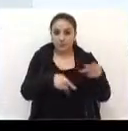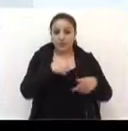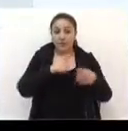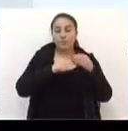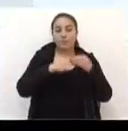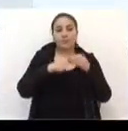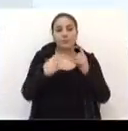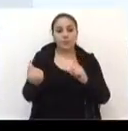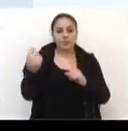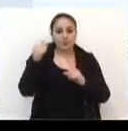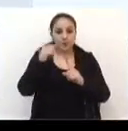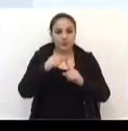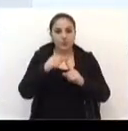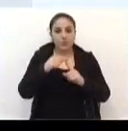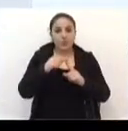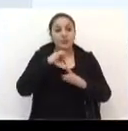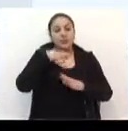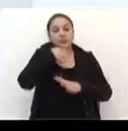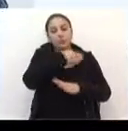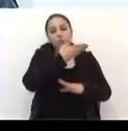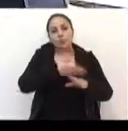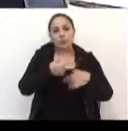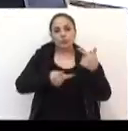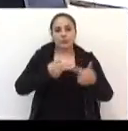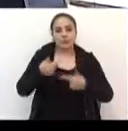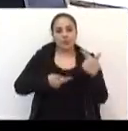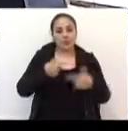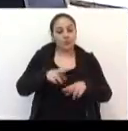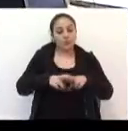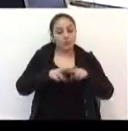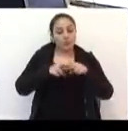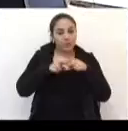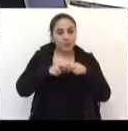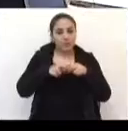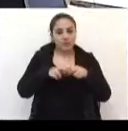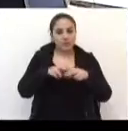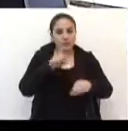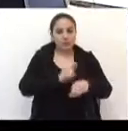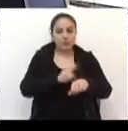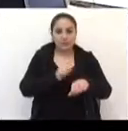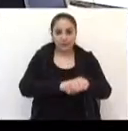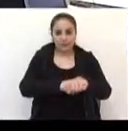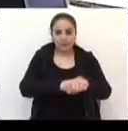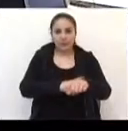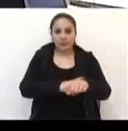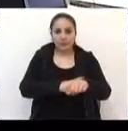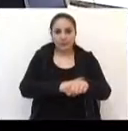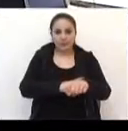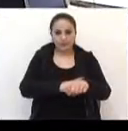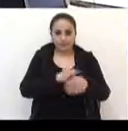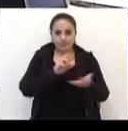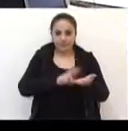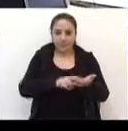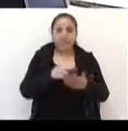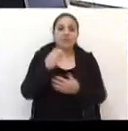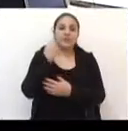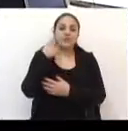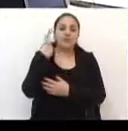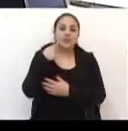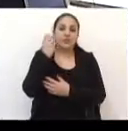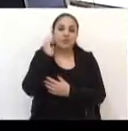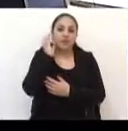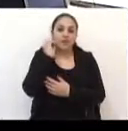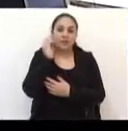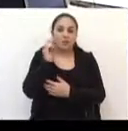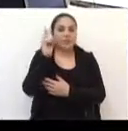suas prioridades durante todo o mandato. Por isso, no seu tempo regimental, Cláudia Furlaneto lembrou